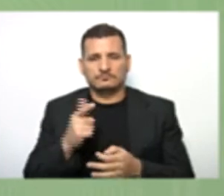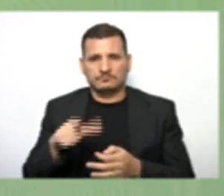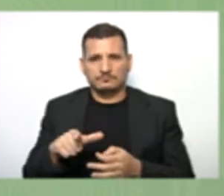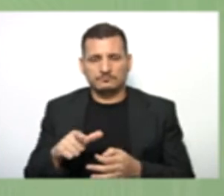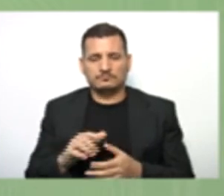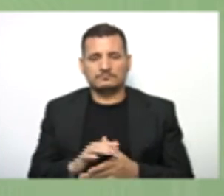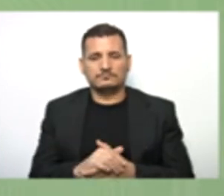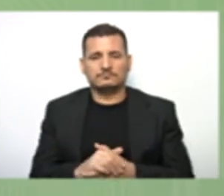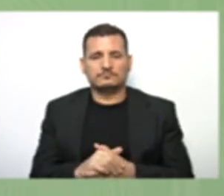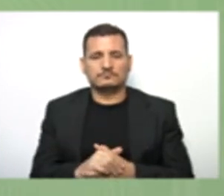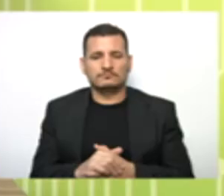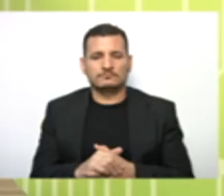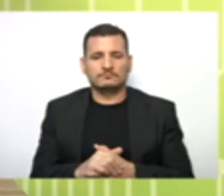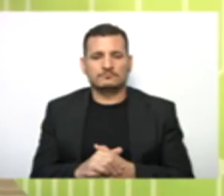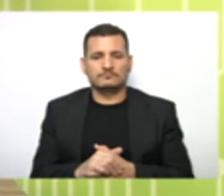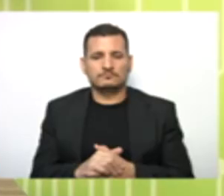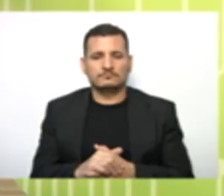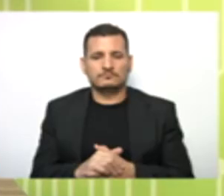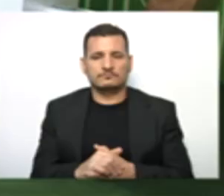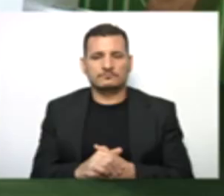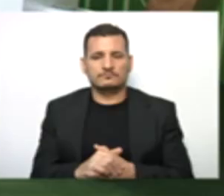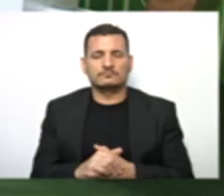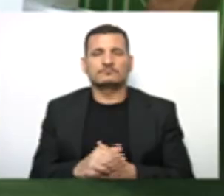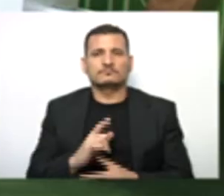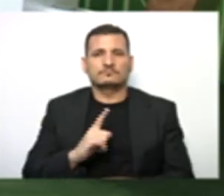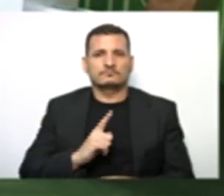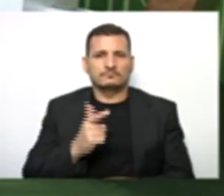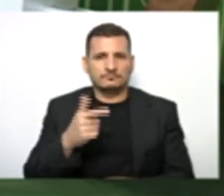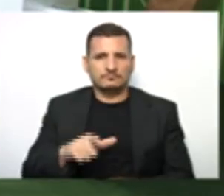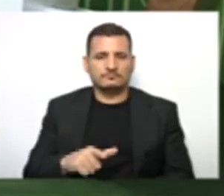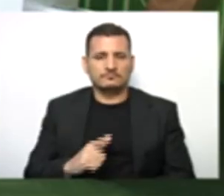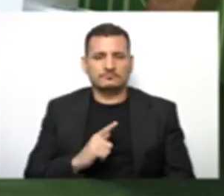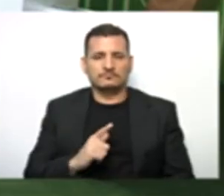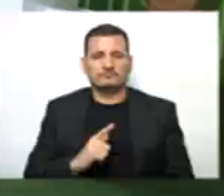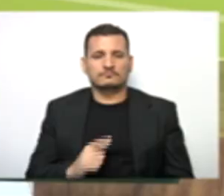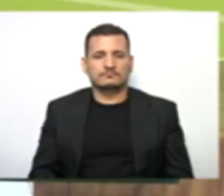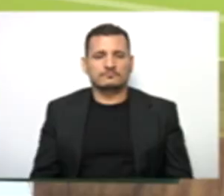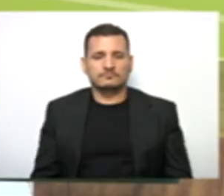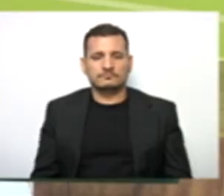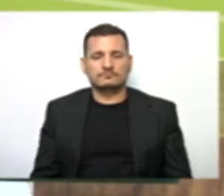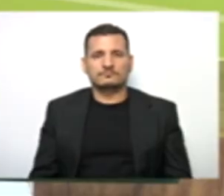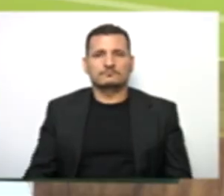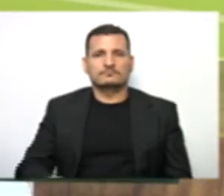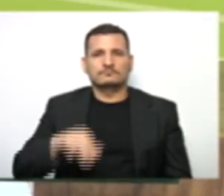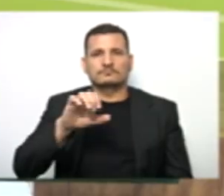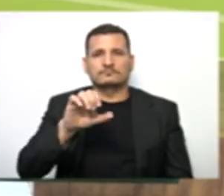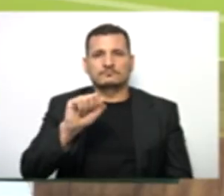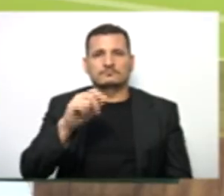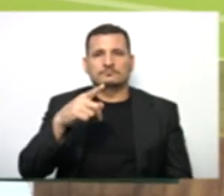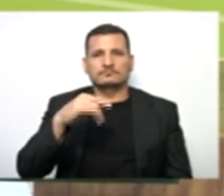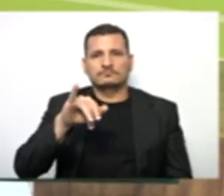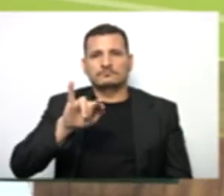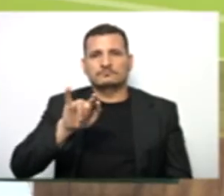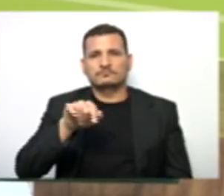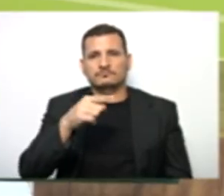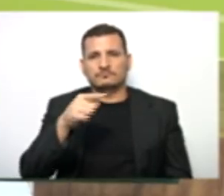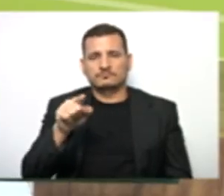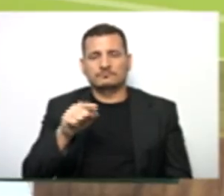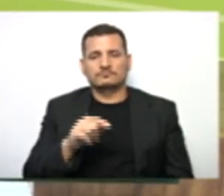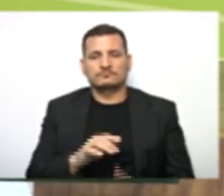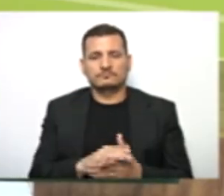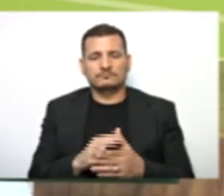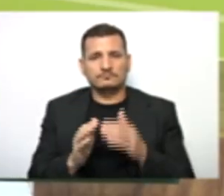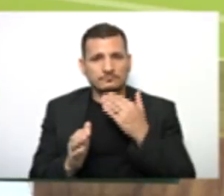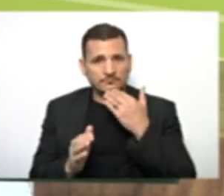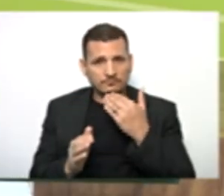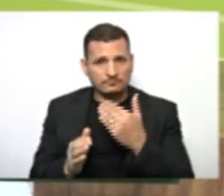Beleza. Então vamos lá, pessoal. Tem mais uma, professor. Tem mais uma? Consegue? De Espigão do Oeste também. Solicitar a abertura